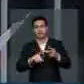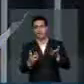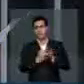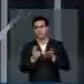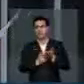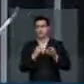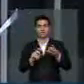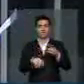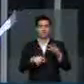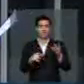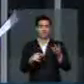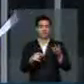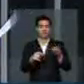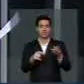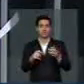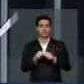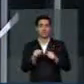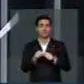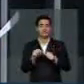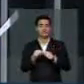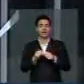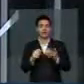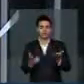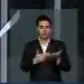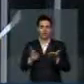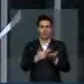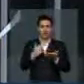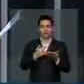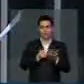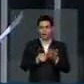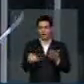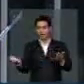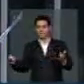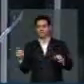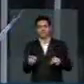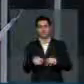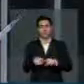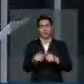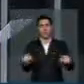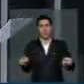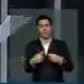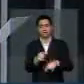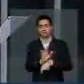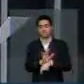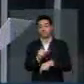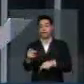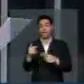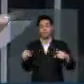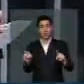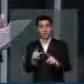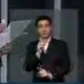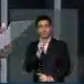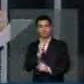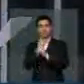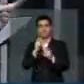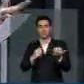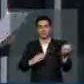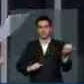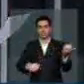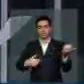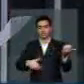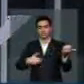revistas colecionador de quadrinhos filmes e música na música ele descobriu cavaquinho